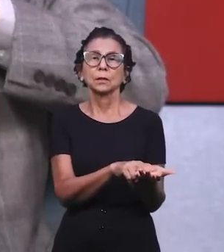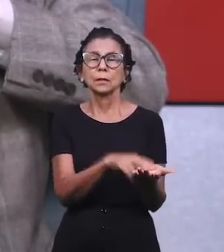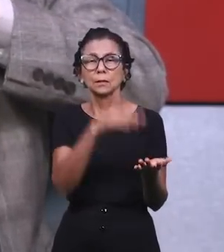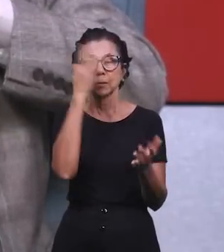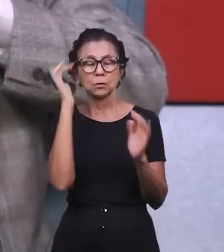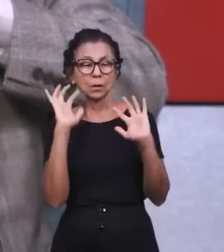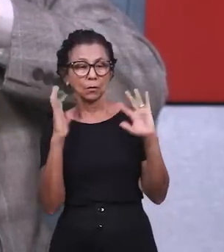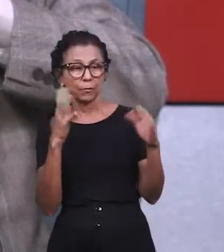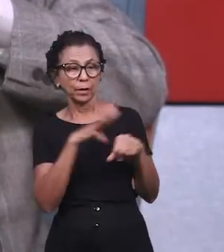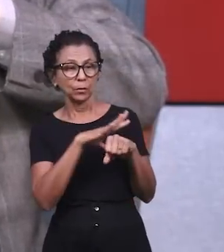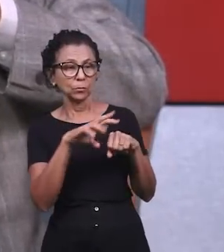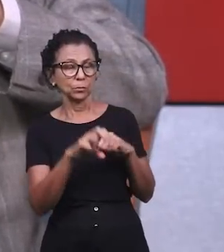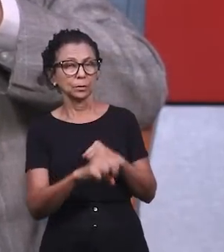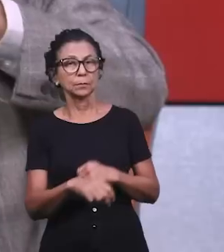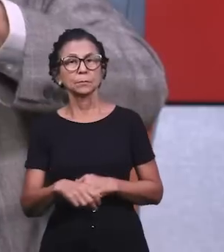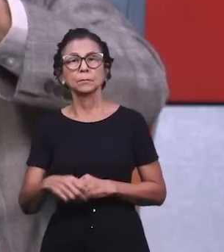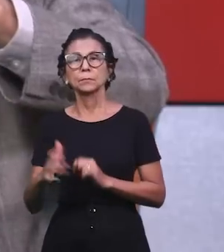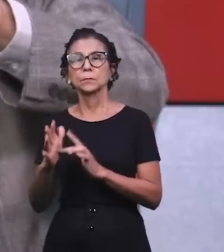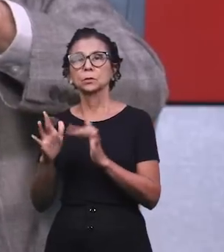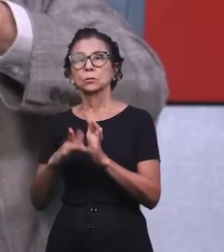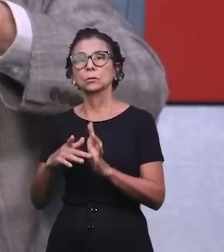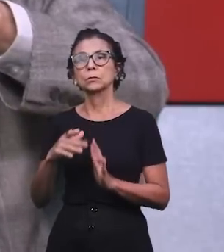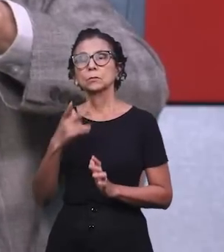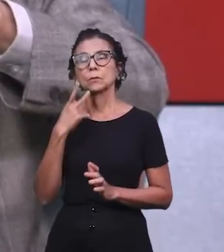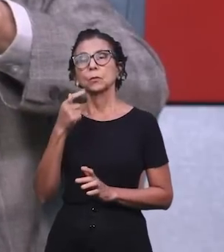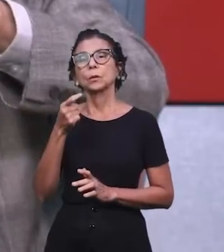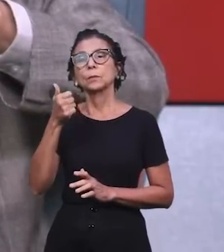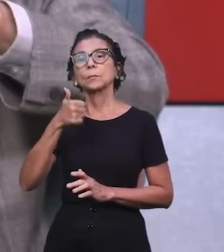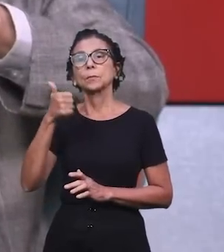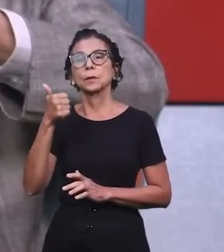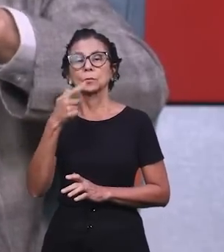Então, o que acontece